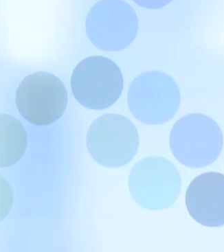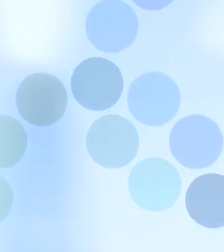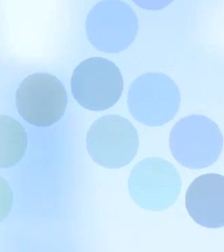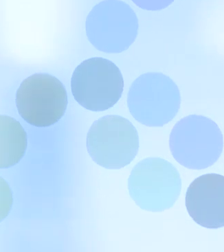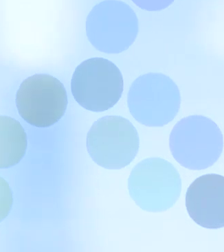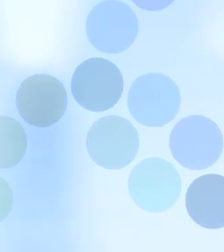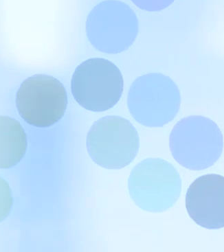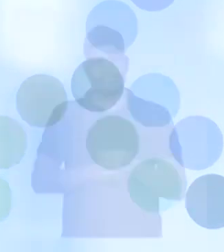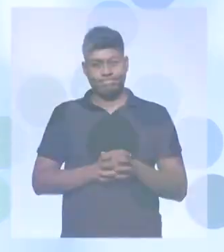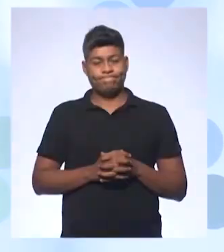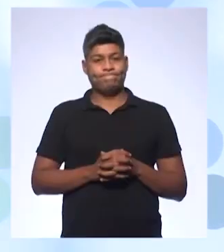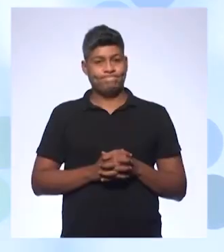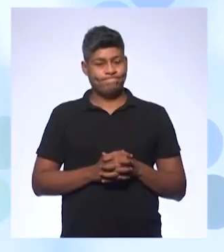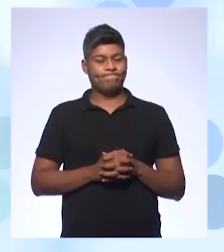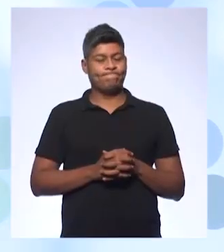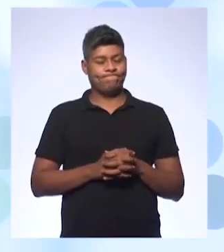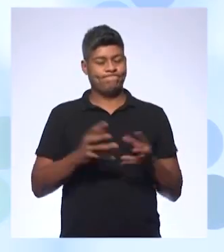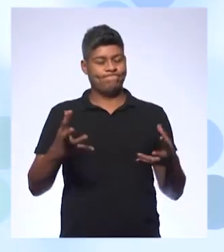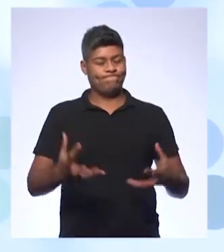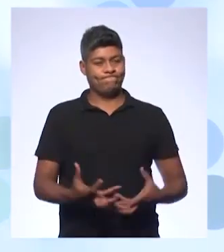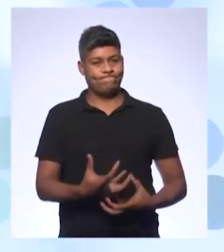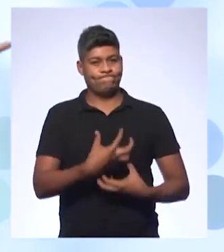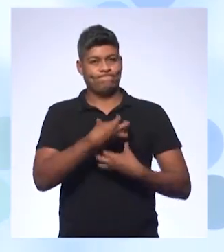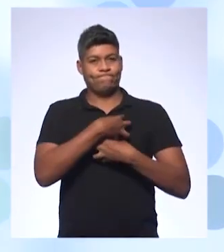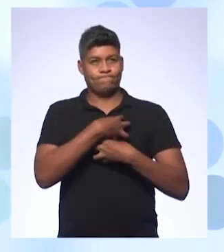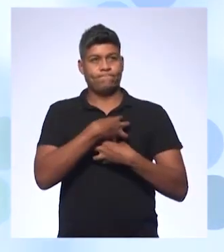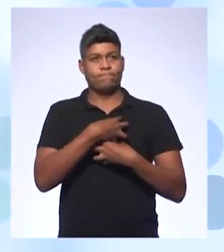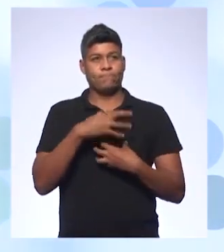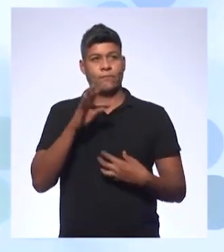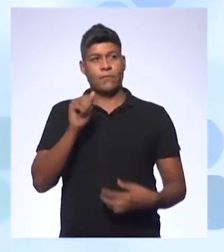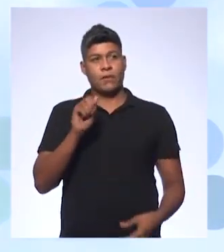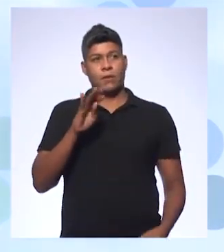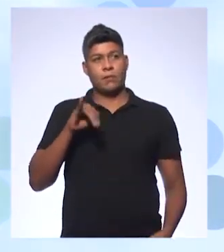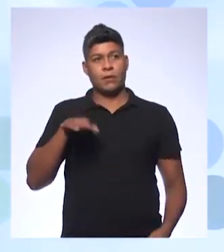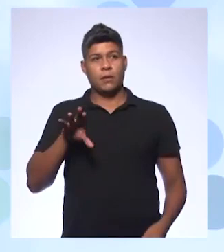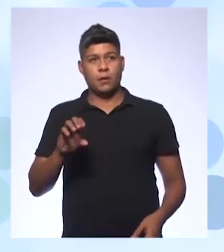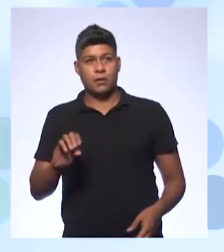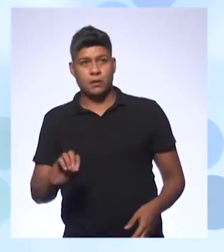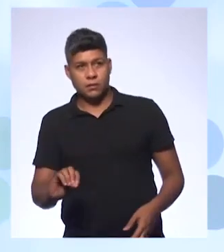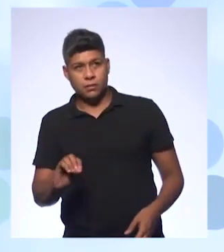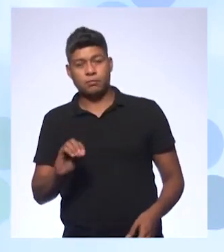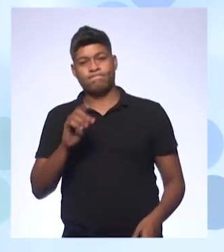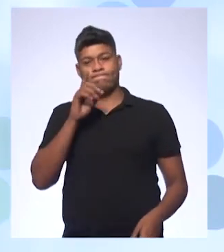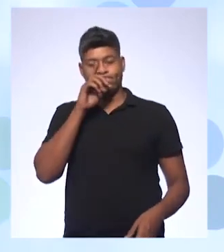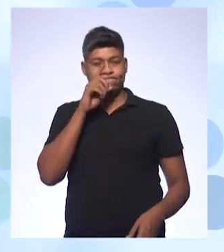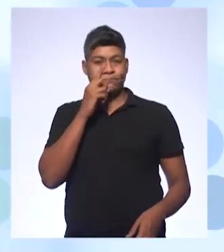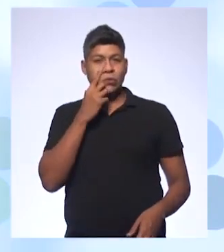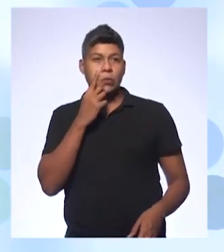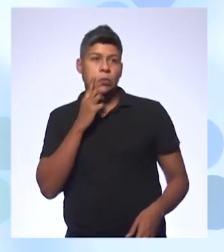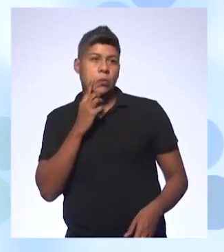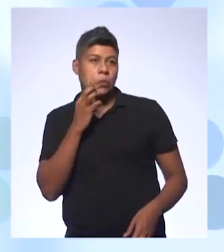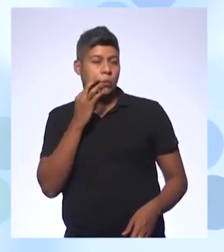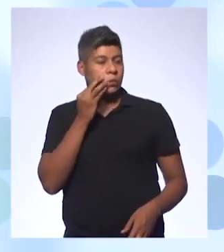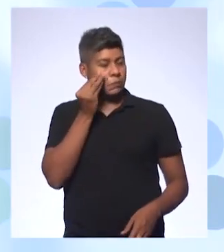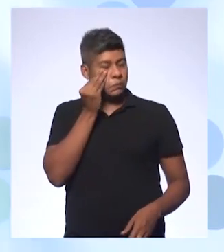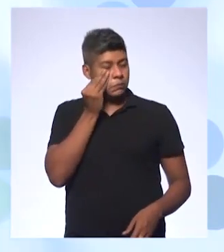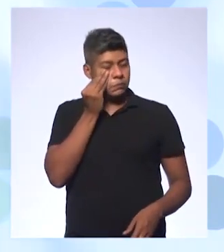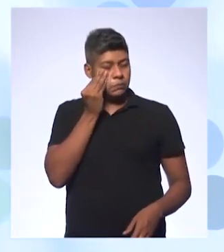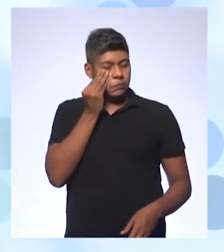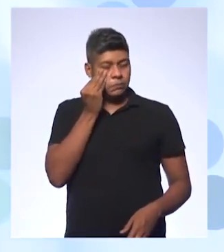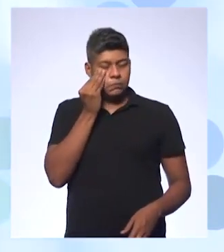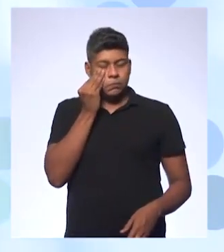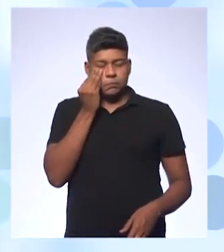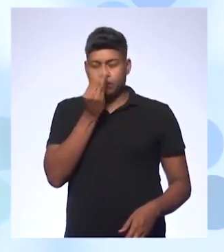Forte esse vídeo, né? A Fabiana não apareceu, gente, porque ela está aqui, ó, secando a emoção,